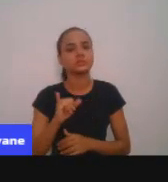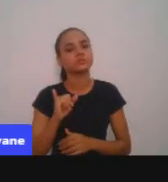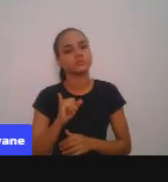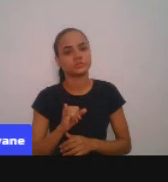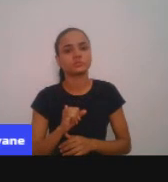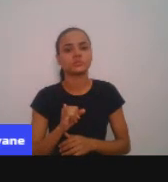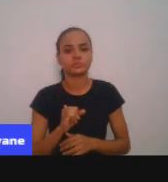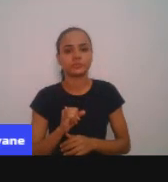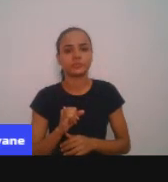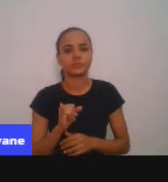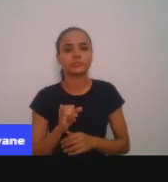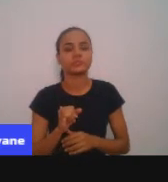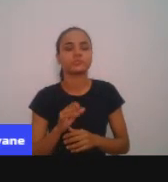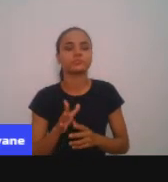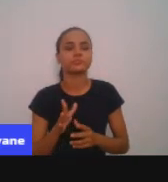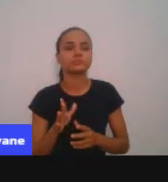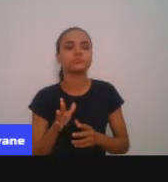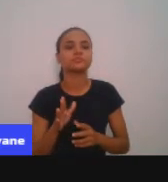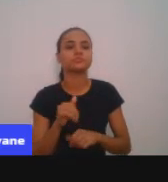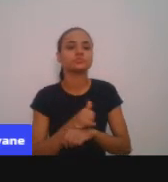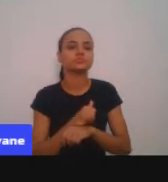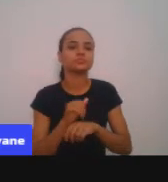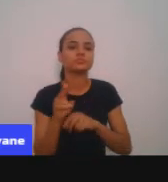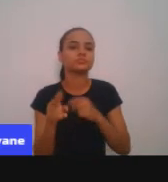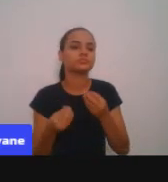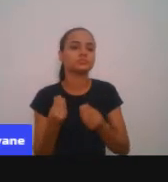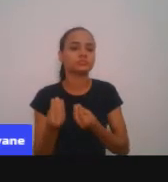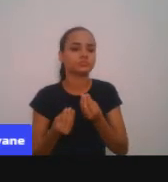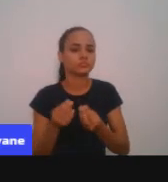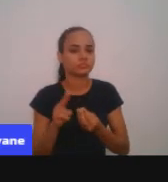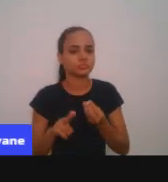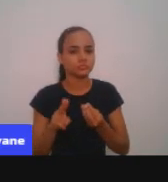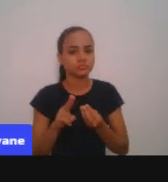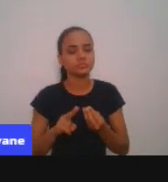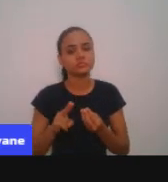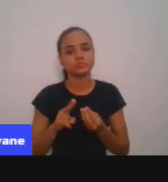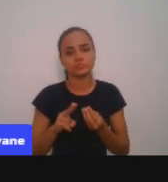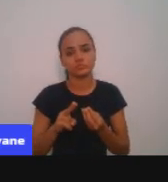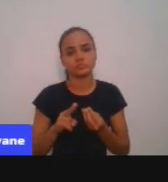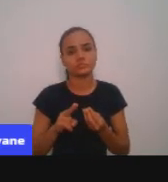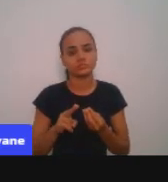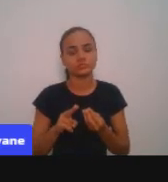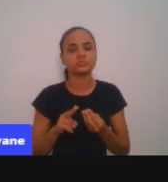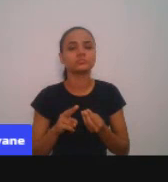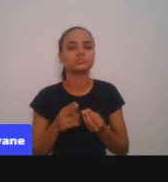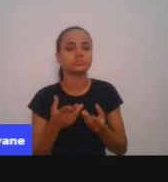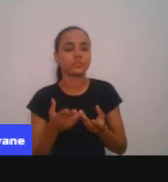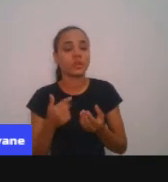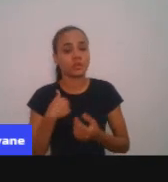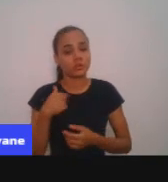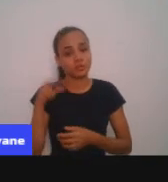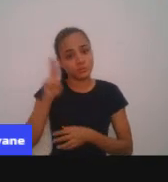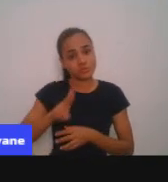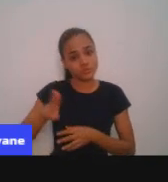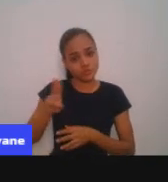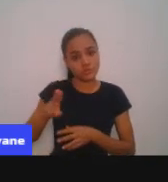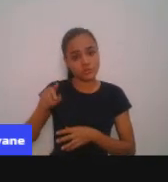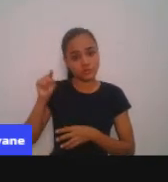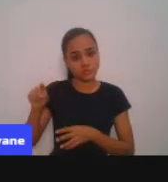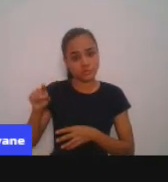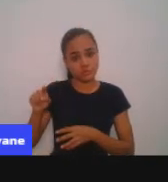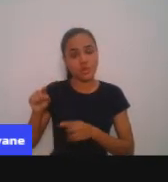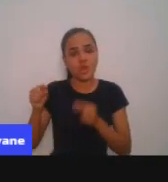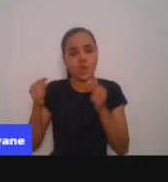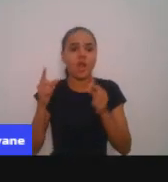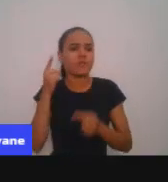com esse viés, né? Eu estou utilizando isso aqui, e aí eu vou ver se isso condiz com a minha prática ou